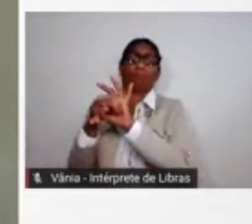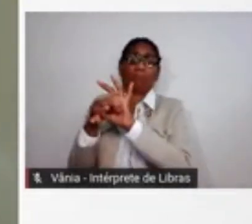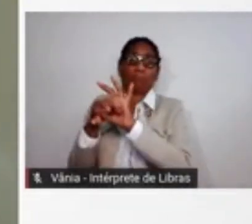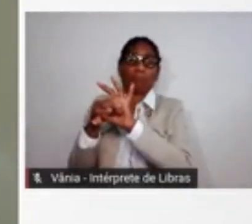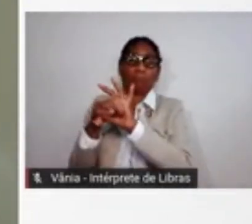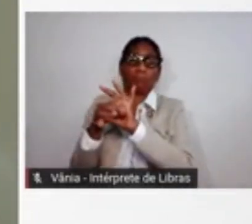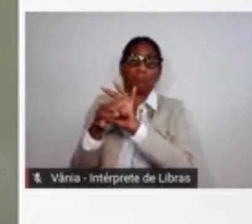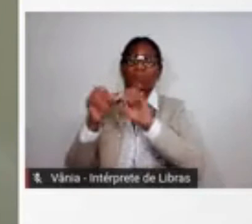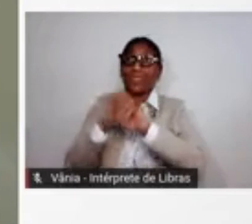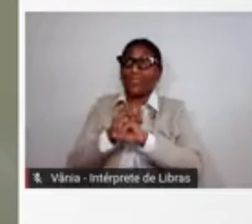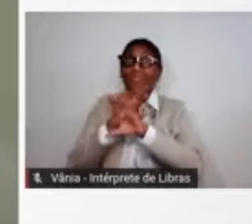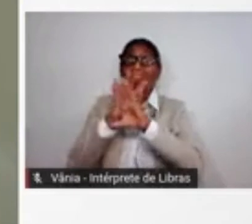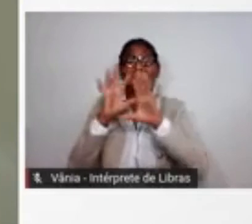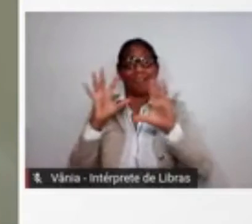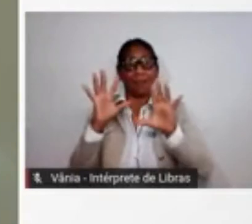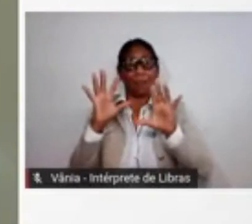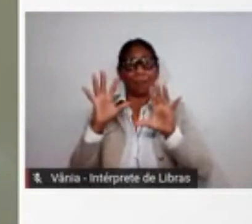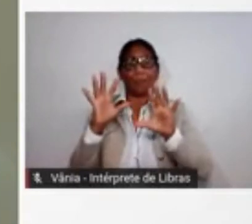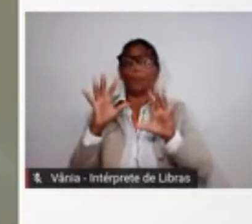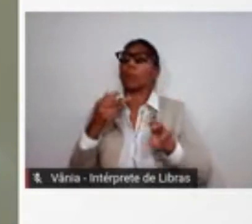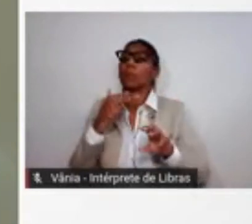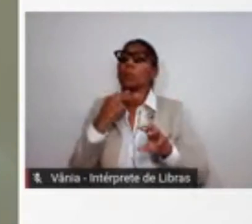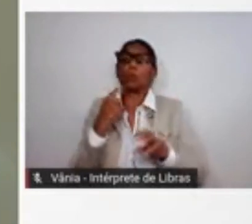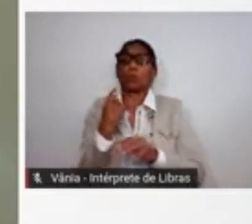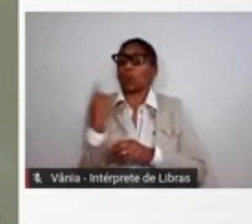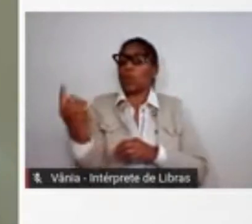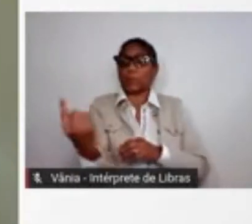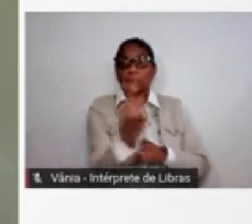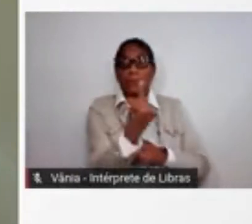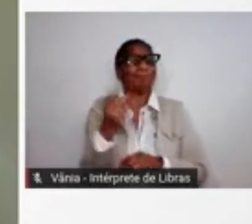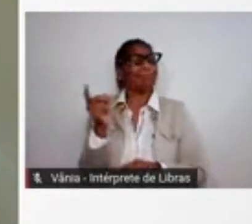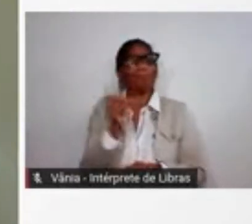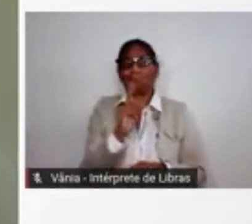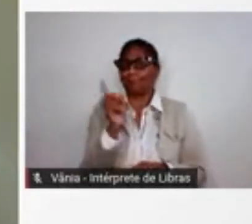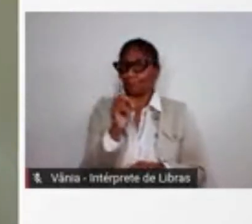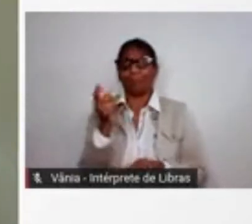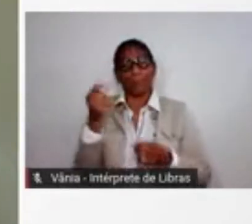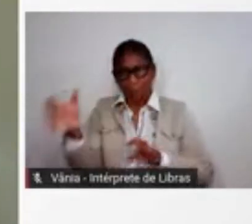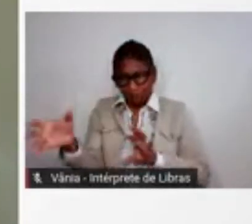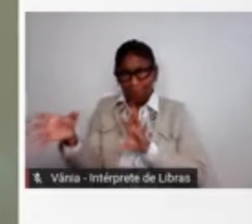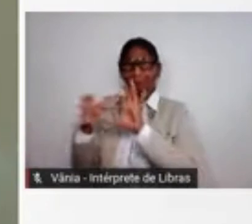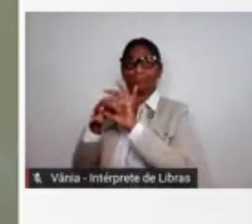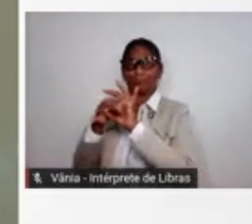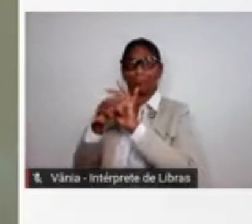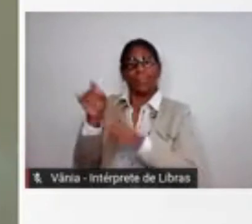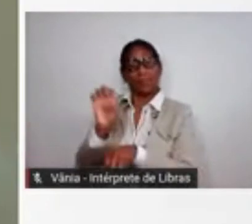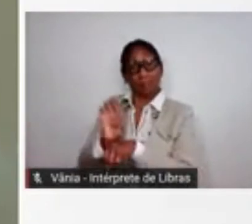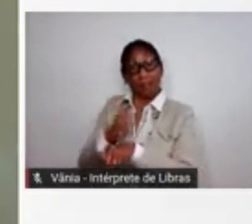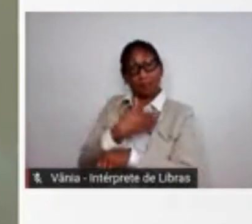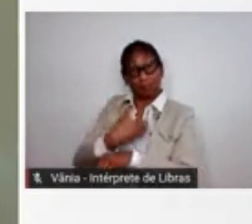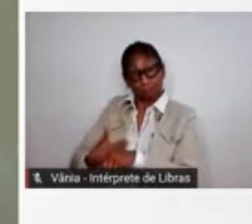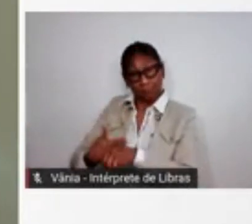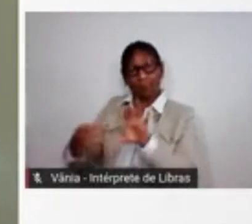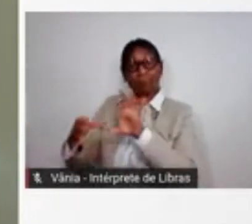que ninguém pode sair fazendo da forma que bem entende. Há que se ter justamente esta